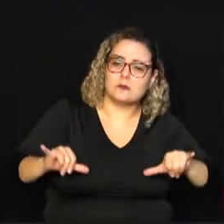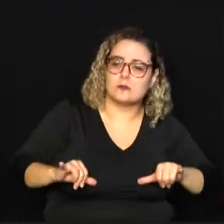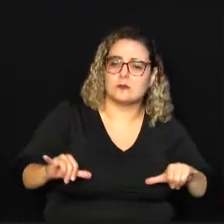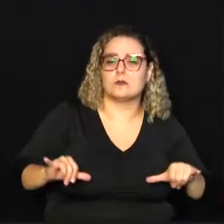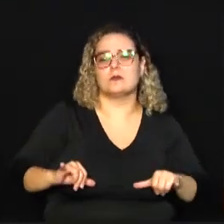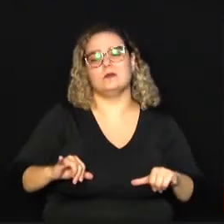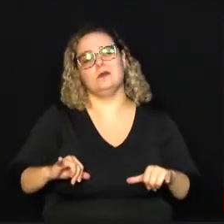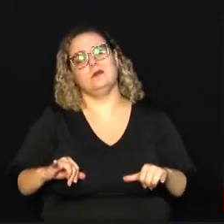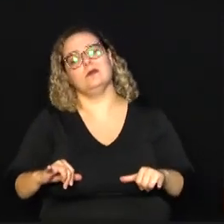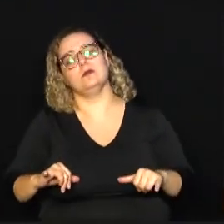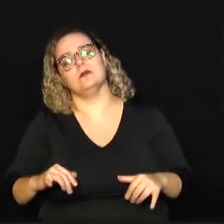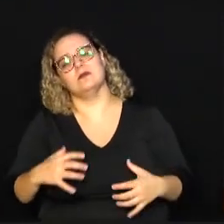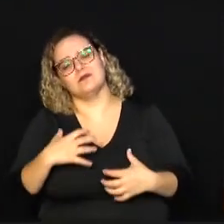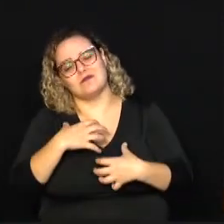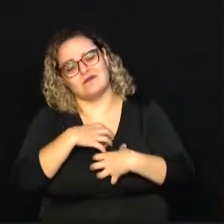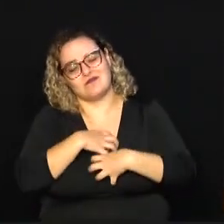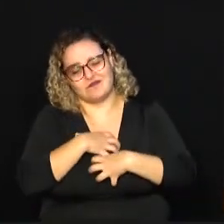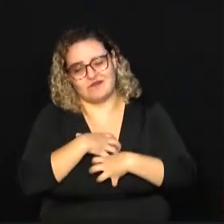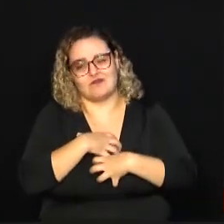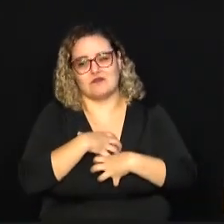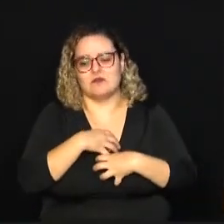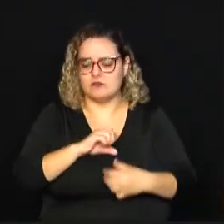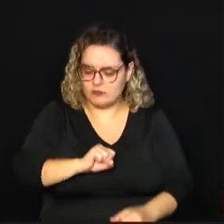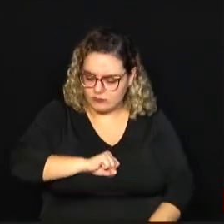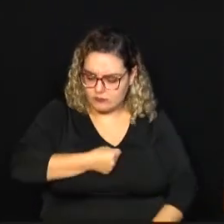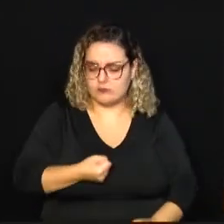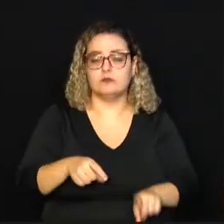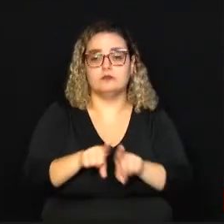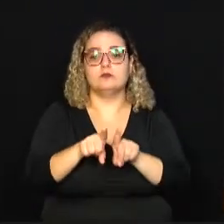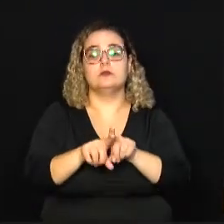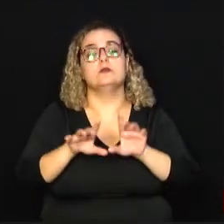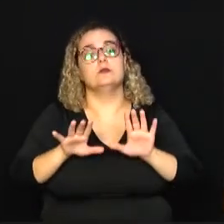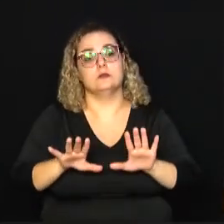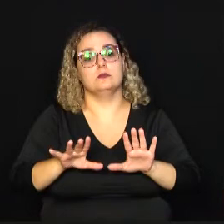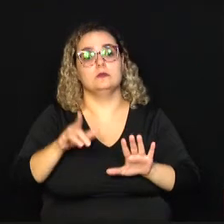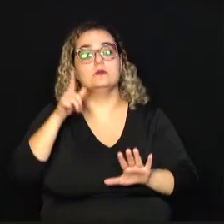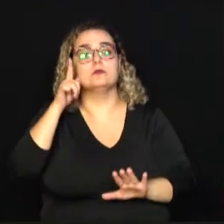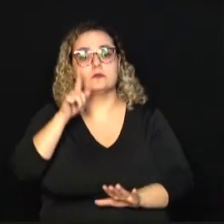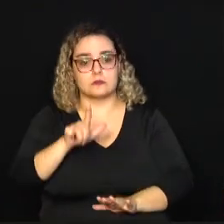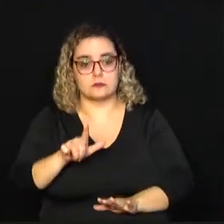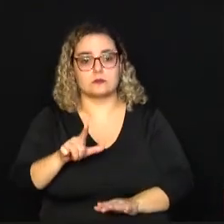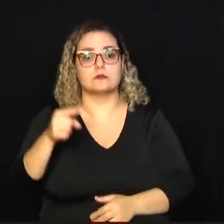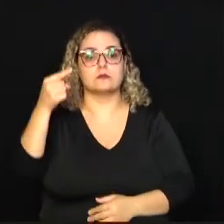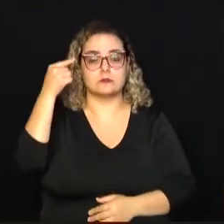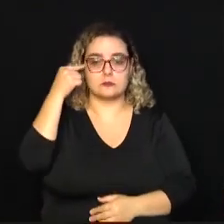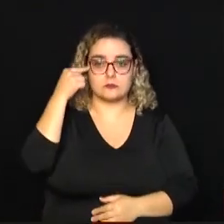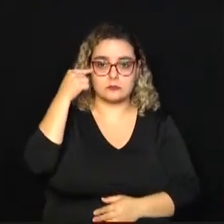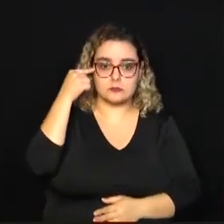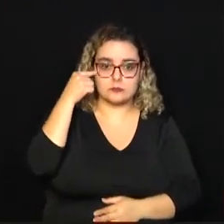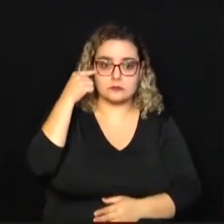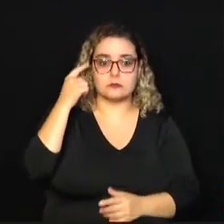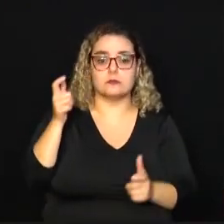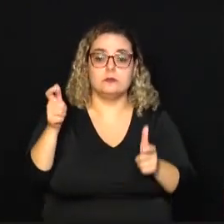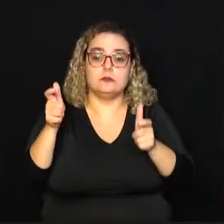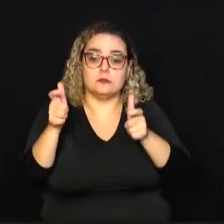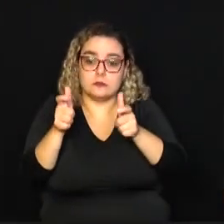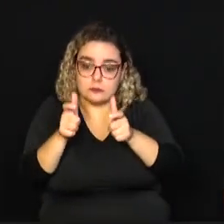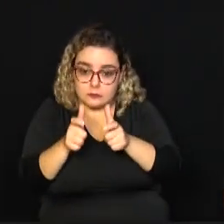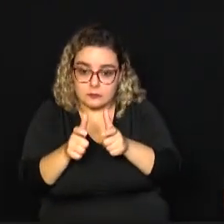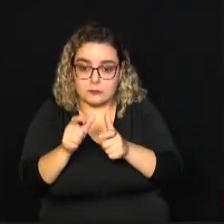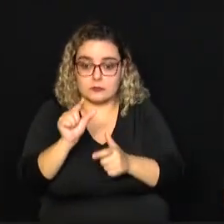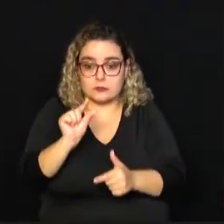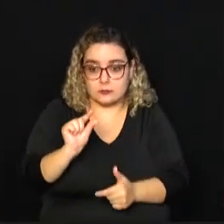sofridos, já estamos muito indignados, mas que a gente consiga tentar diminuir um pouco